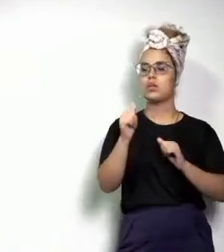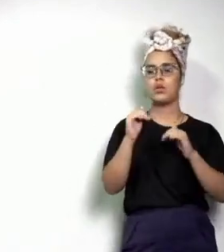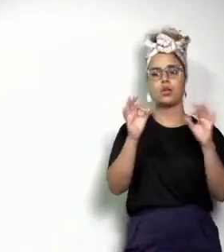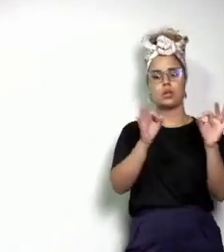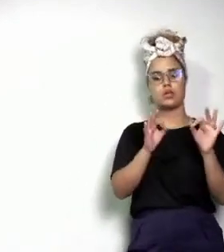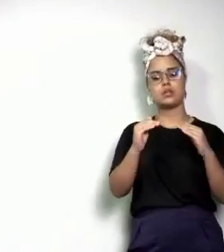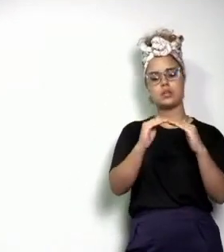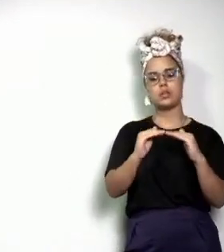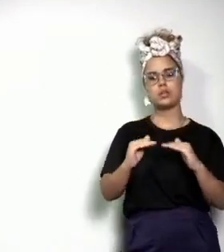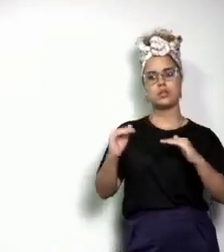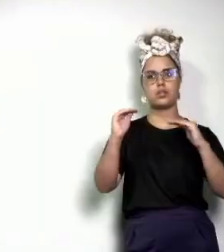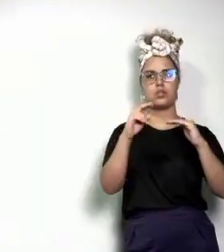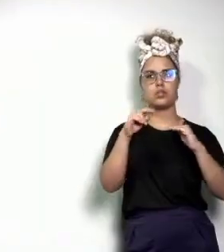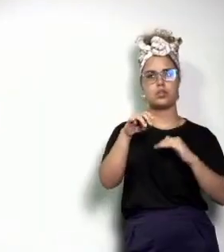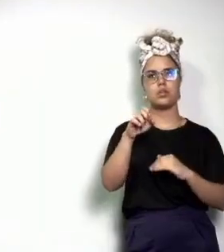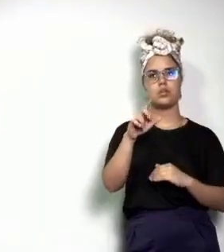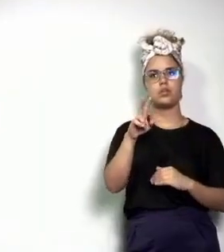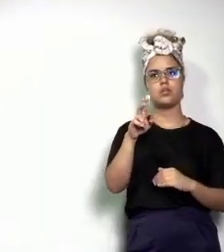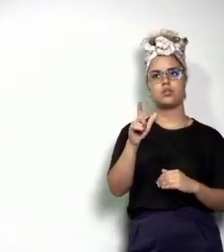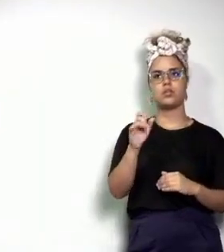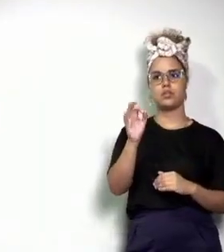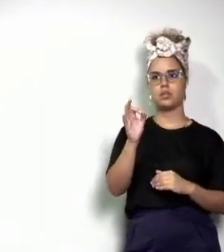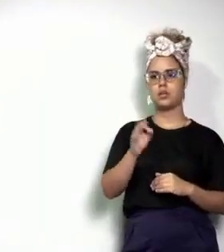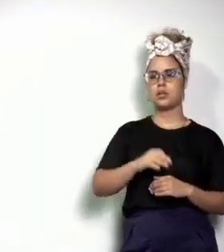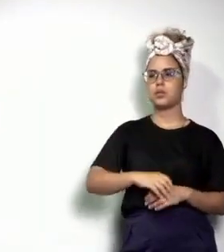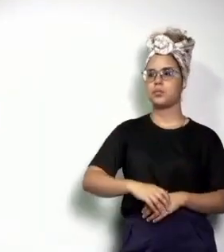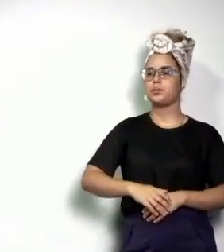nível. Certinho?